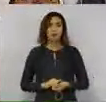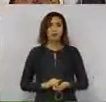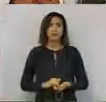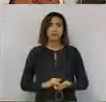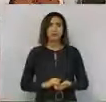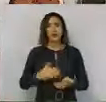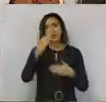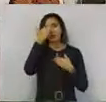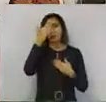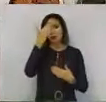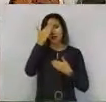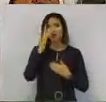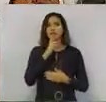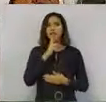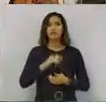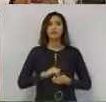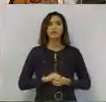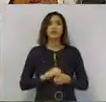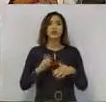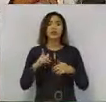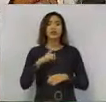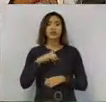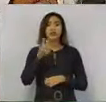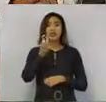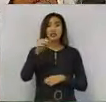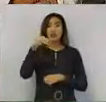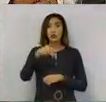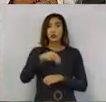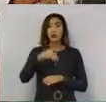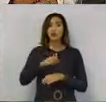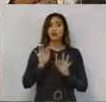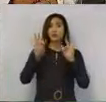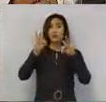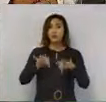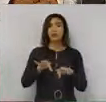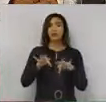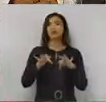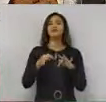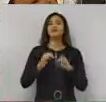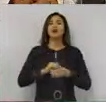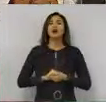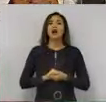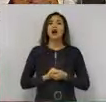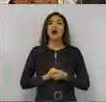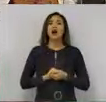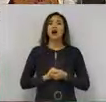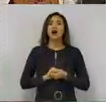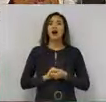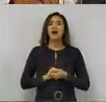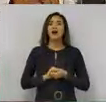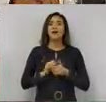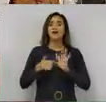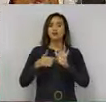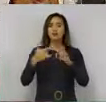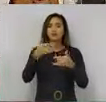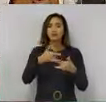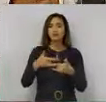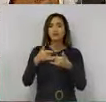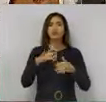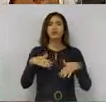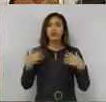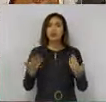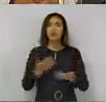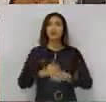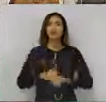Obrigado, doutor De Angelis. Bom, nós temos 5 minutos para concluir a transmissão. Então, desde já,